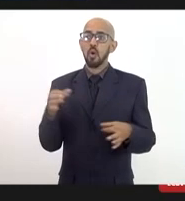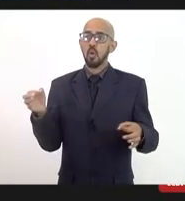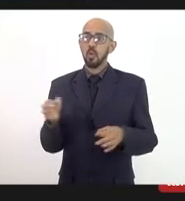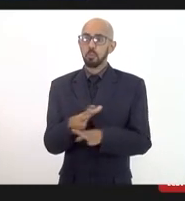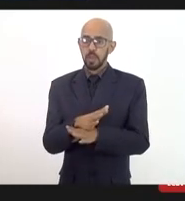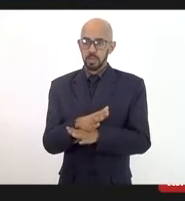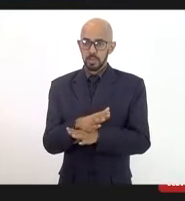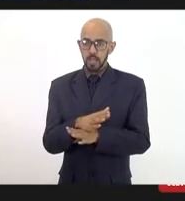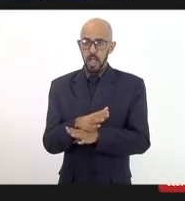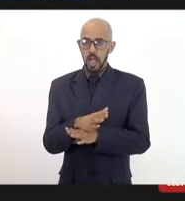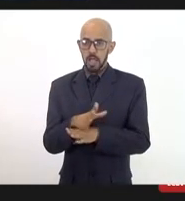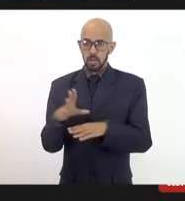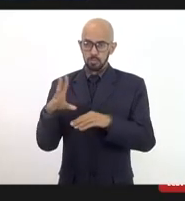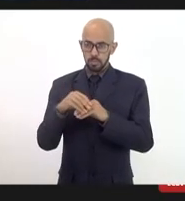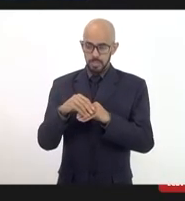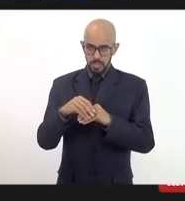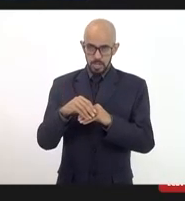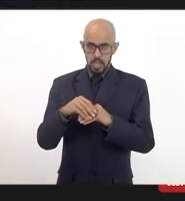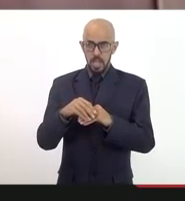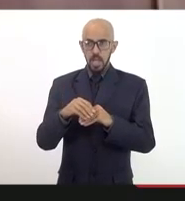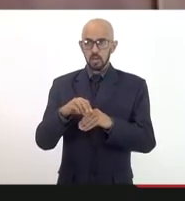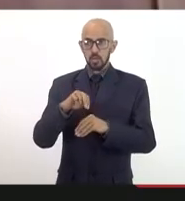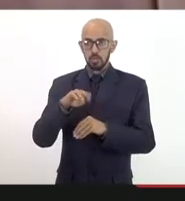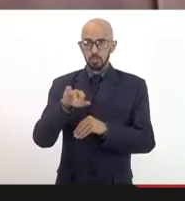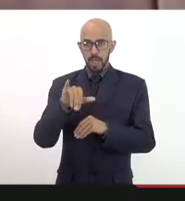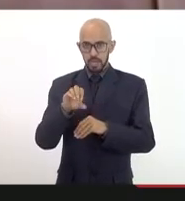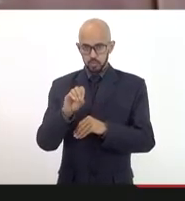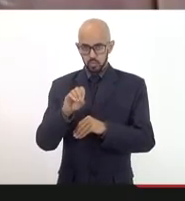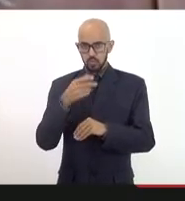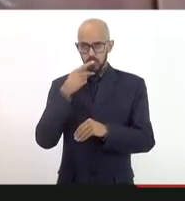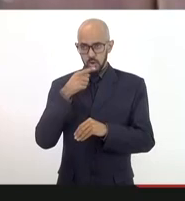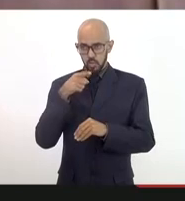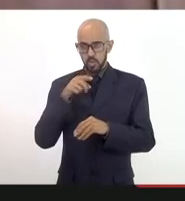Mário Sérgio colocou, que é sobre a construção